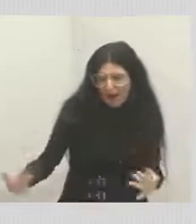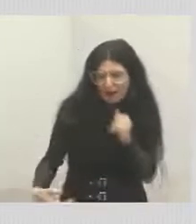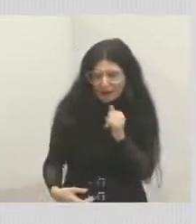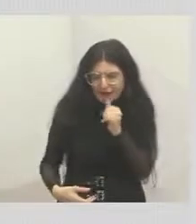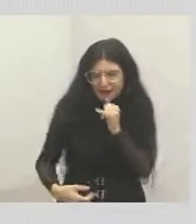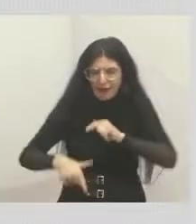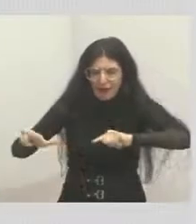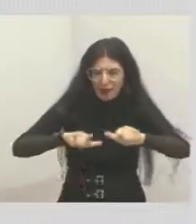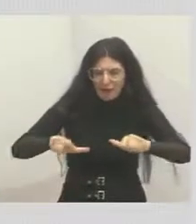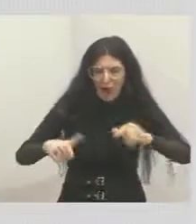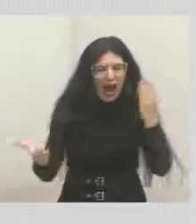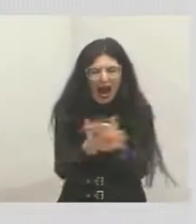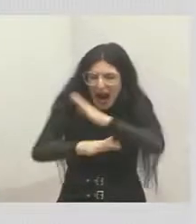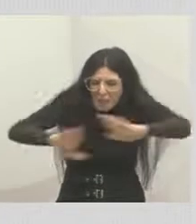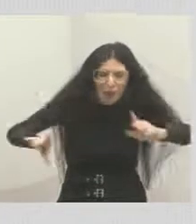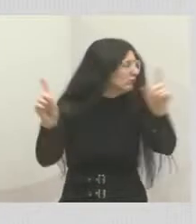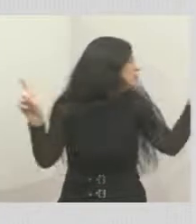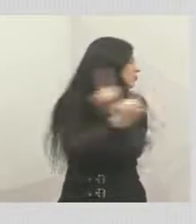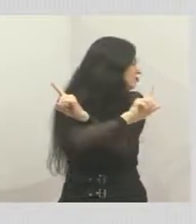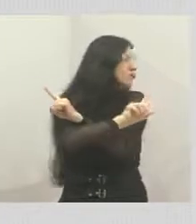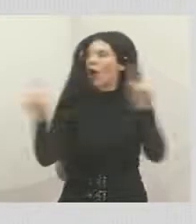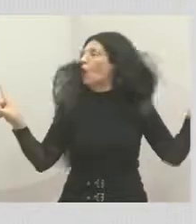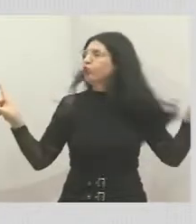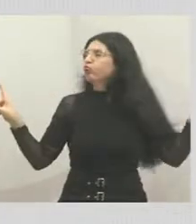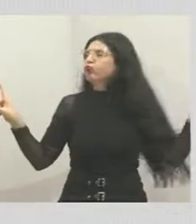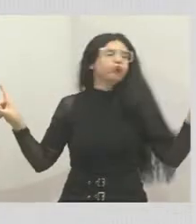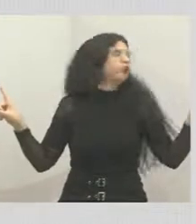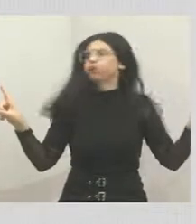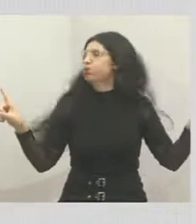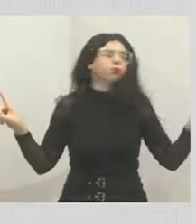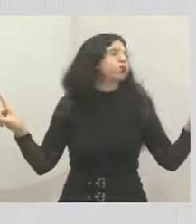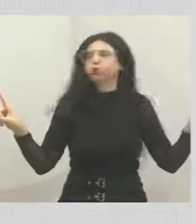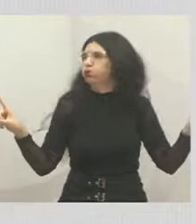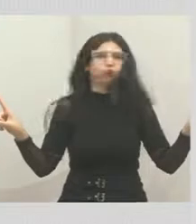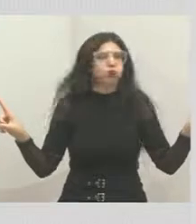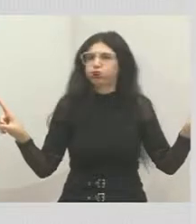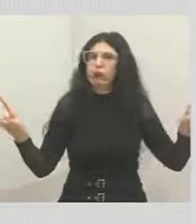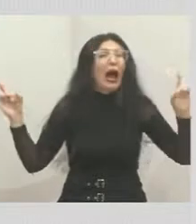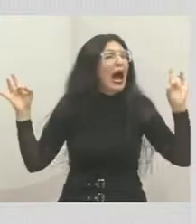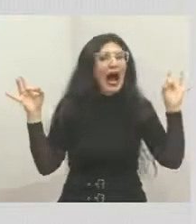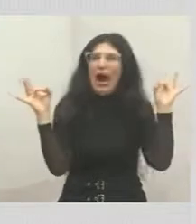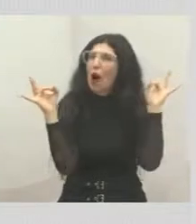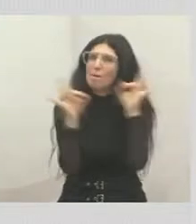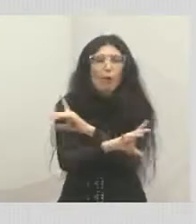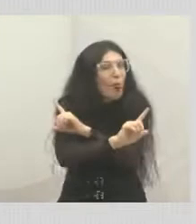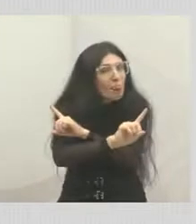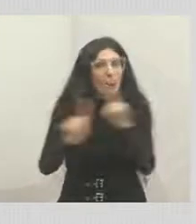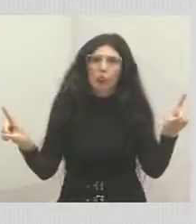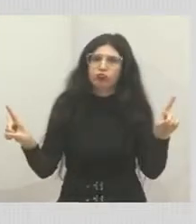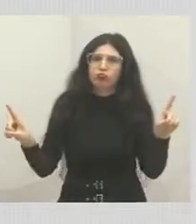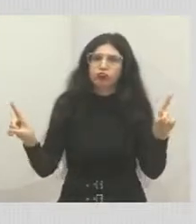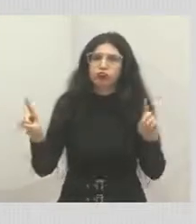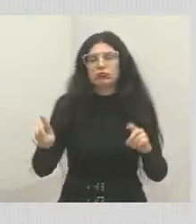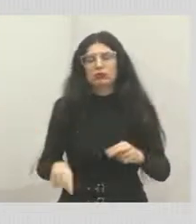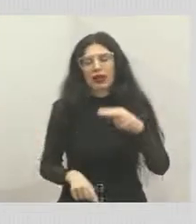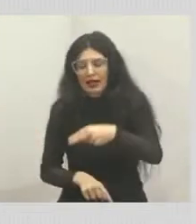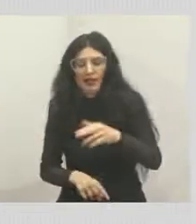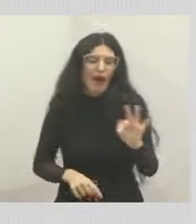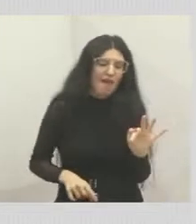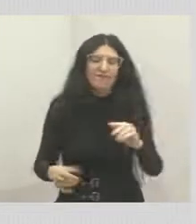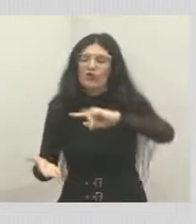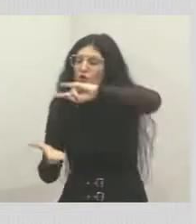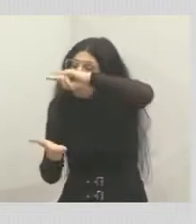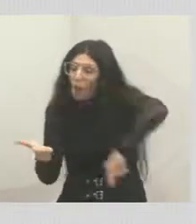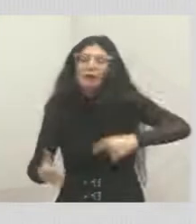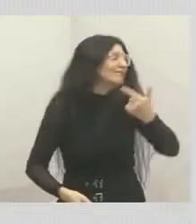não processado quando você ainda não finalizou o serviço na virada do exercício ou a entrega do material. Então,